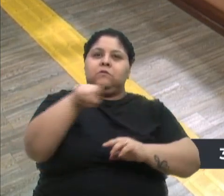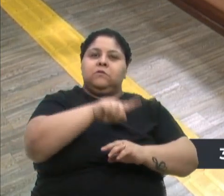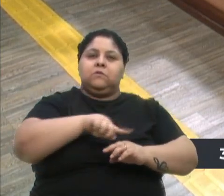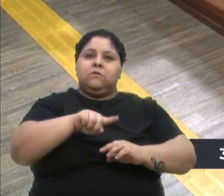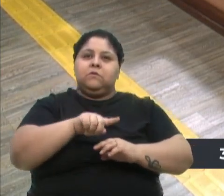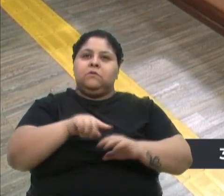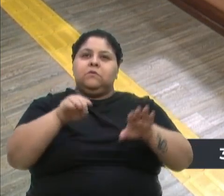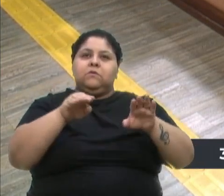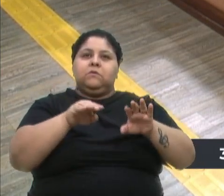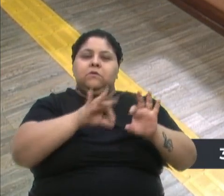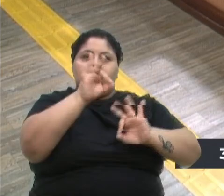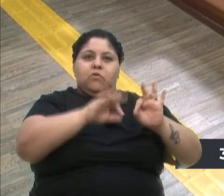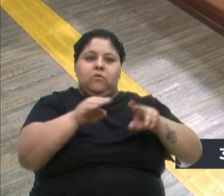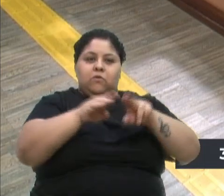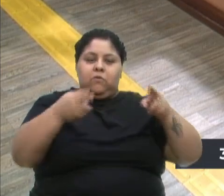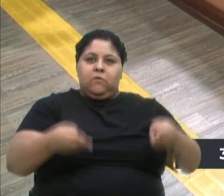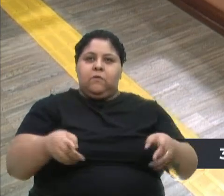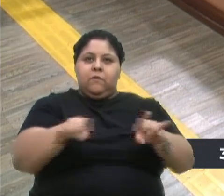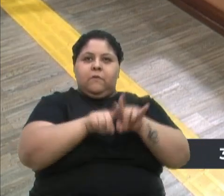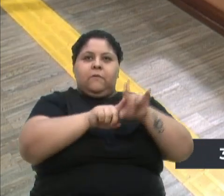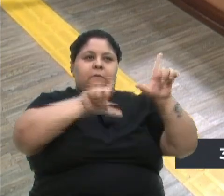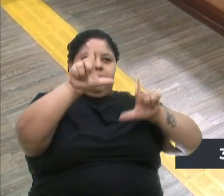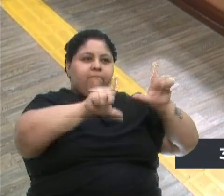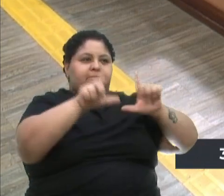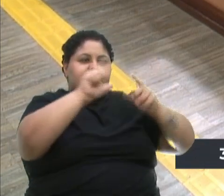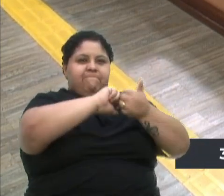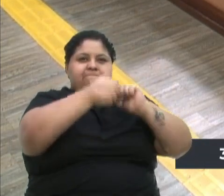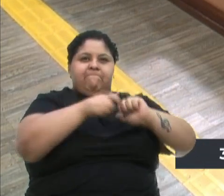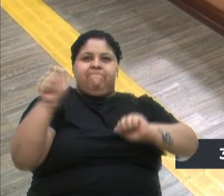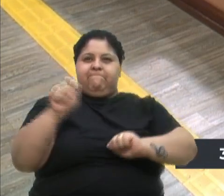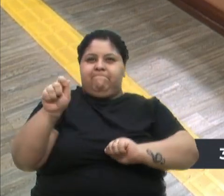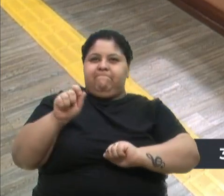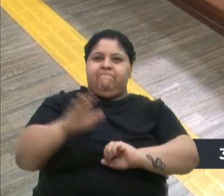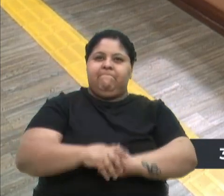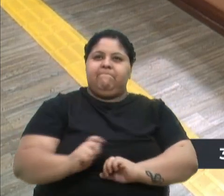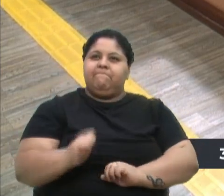mesa e também registre uma foto com os atletas da associação. Então, suspendo a sessão.